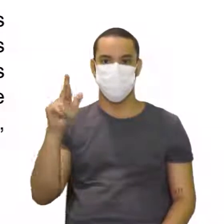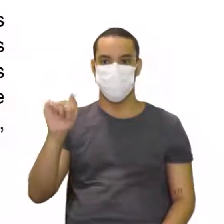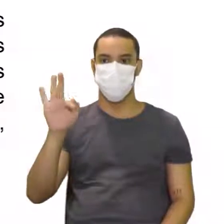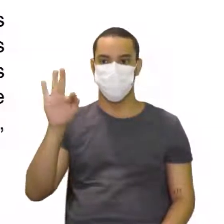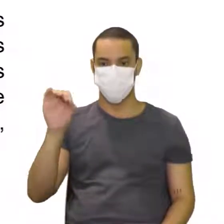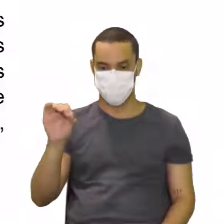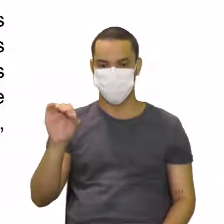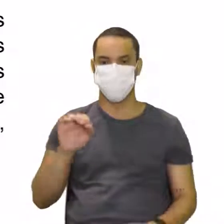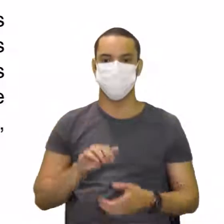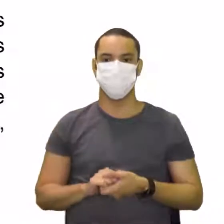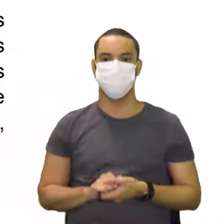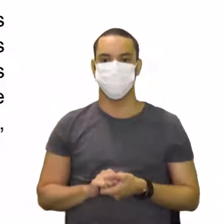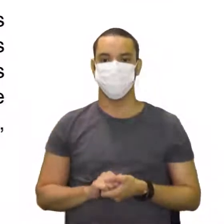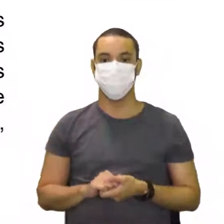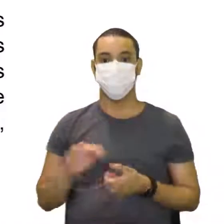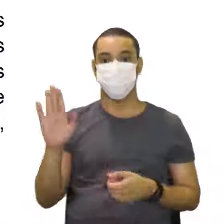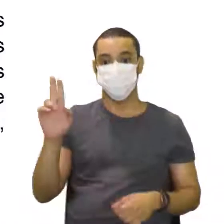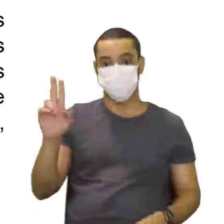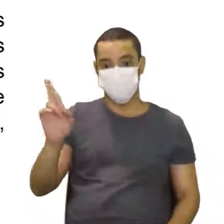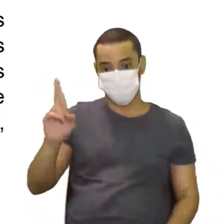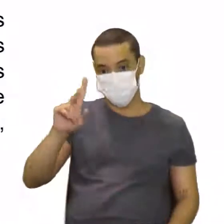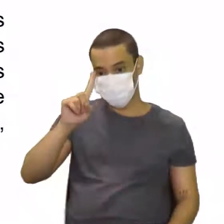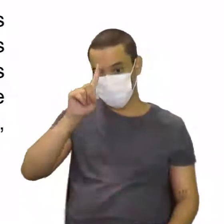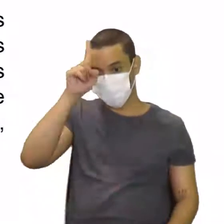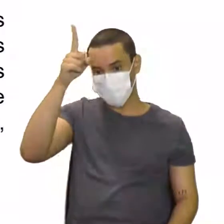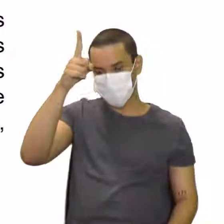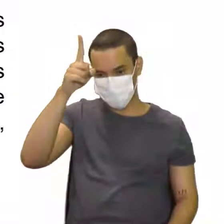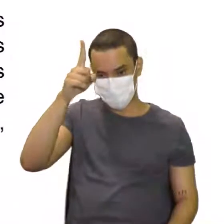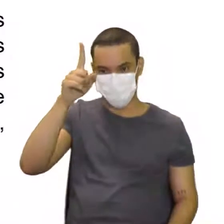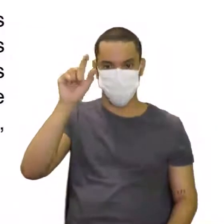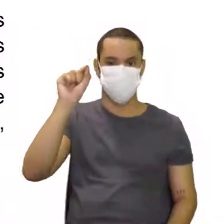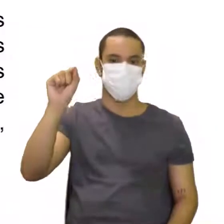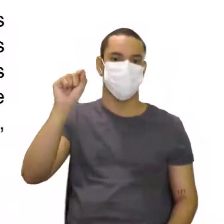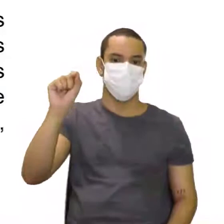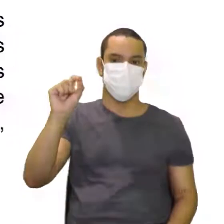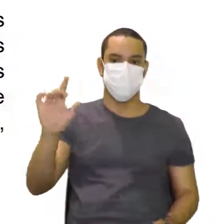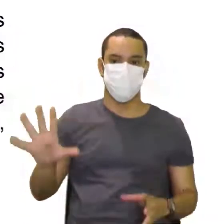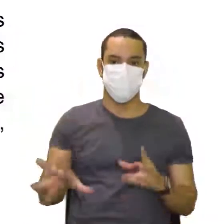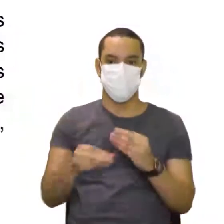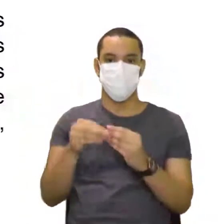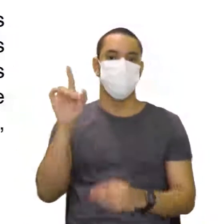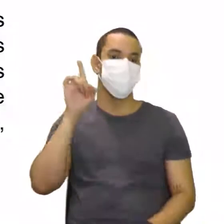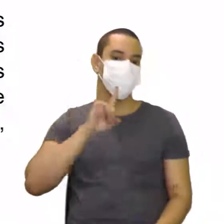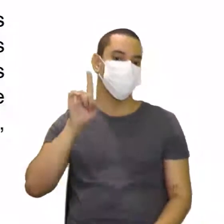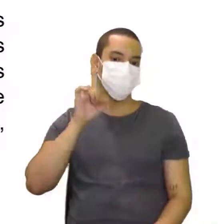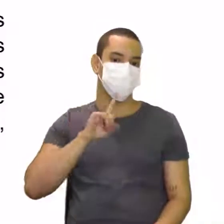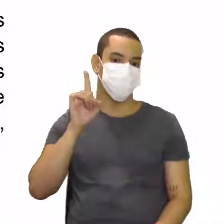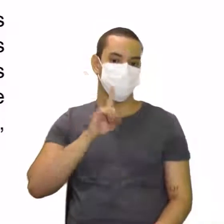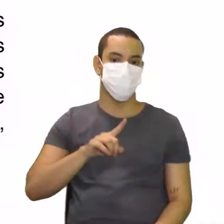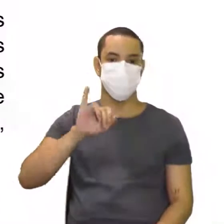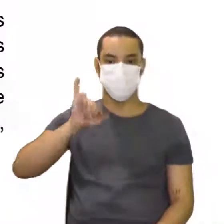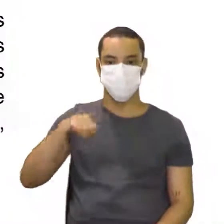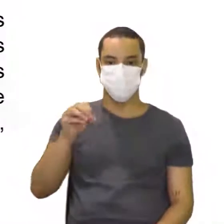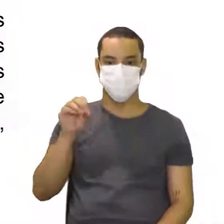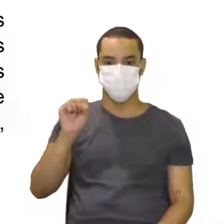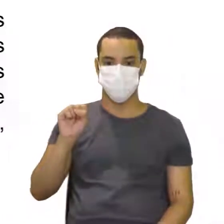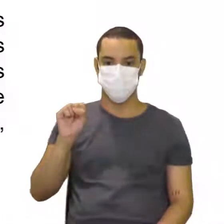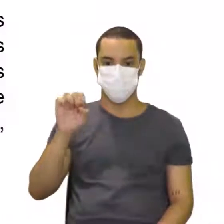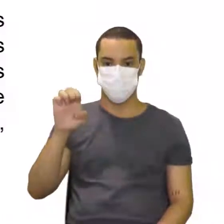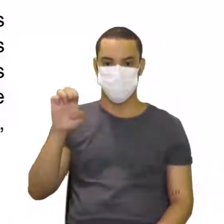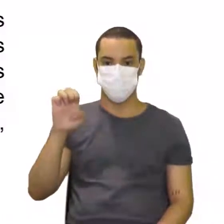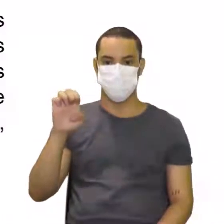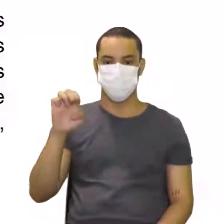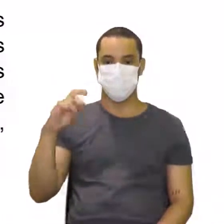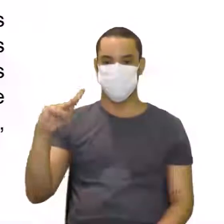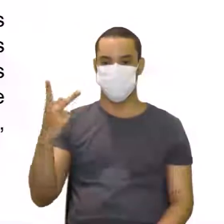ok? Bom, olha só, a invenção dos telégrafos aí é atribuída pelos americanos Joseph Henry e